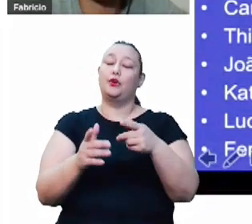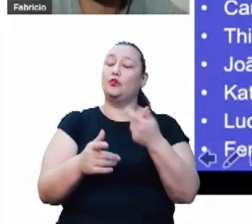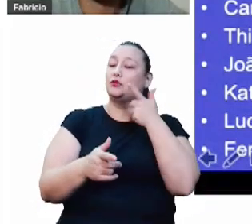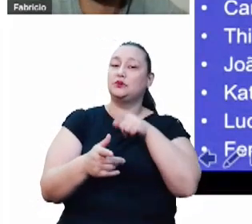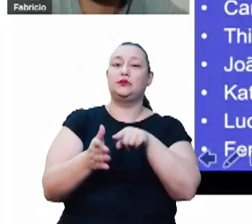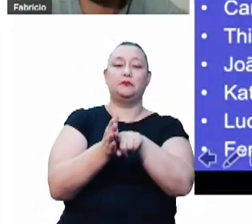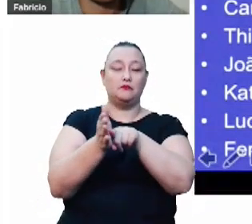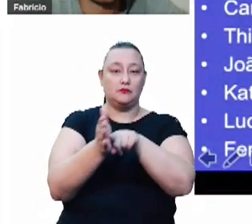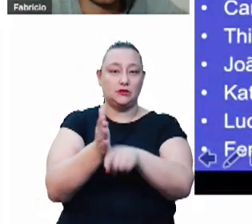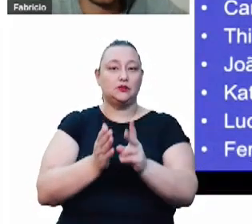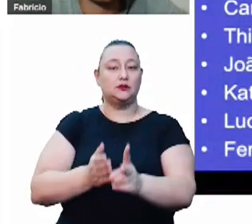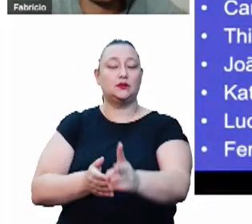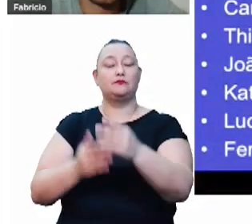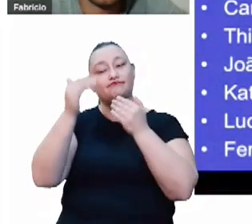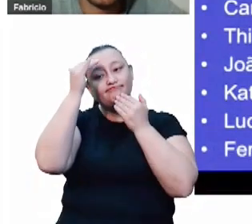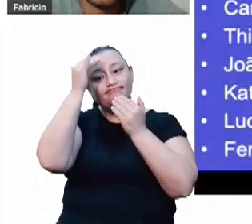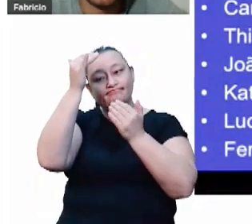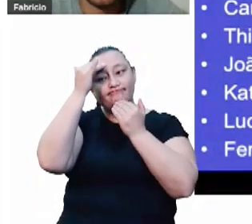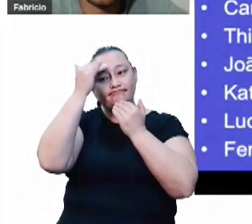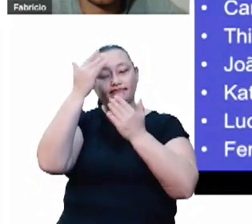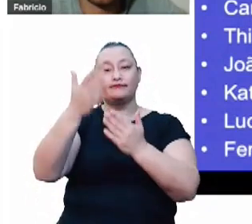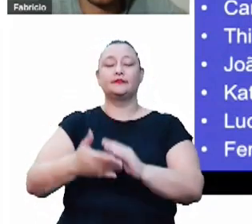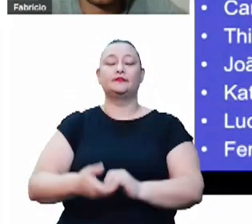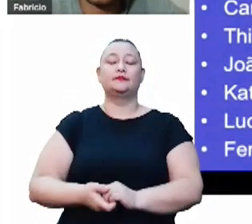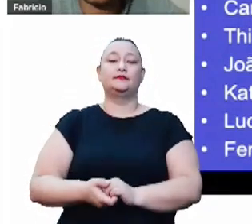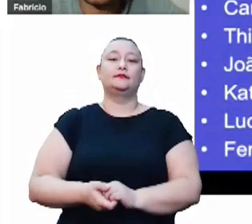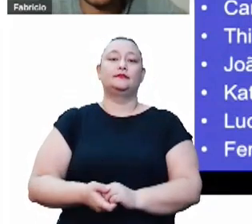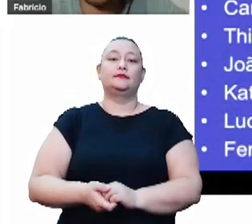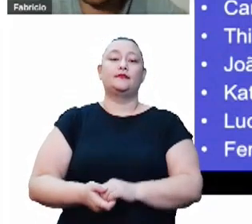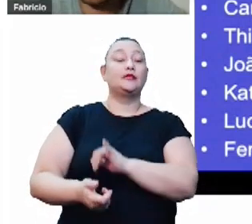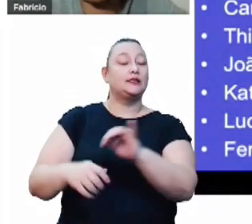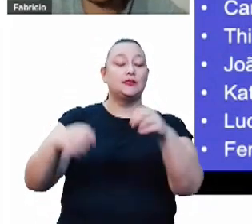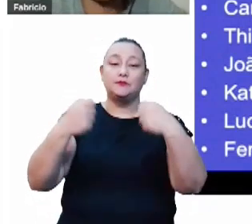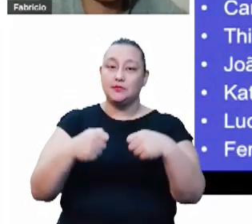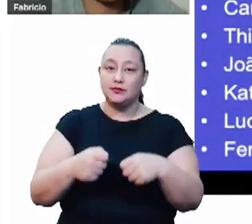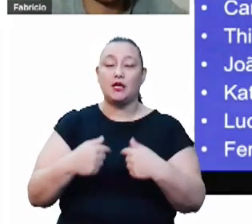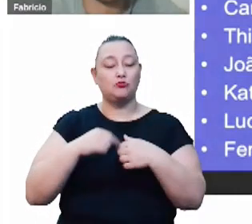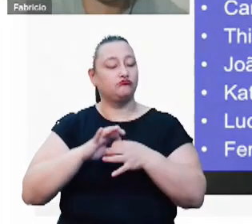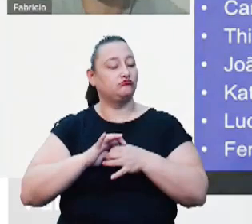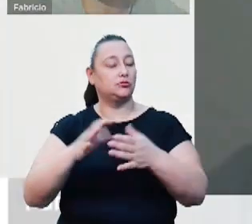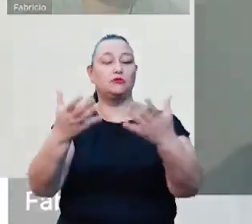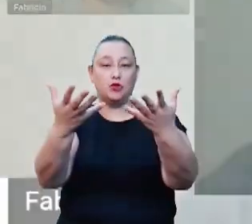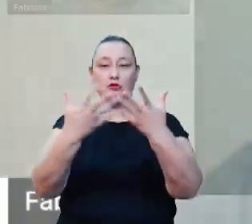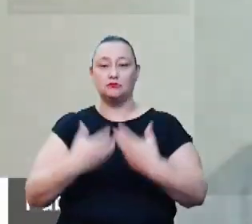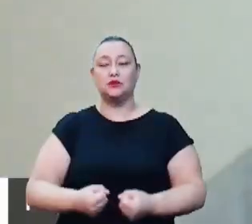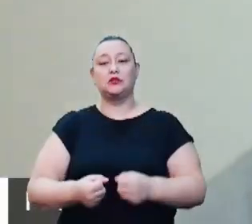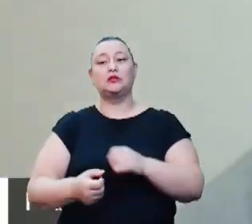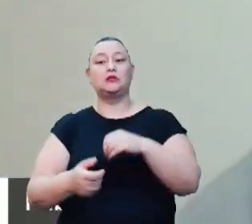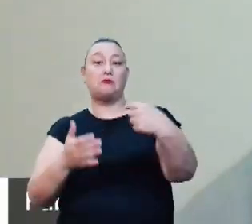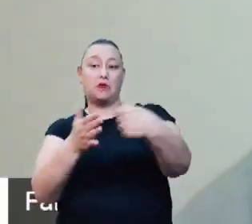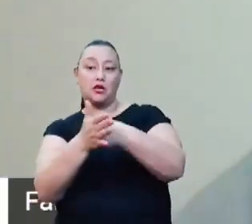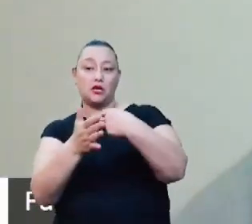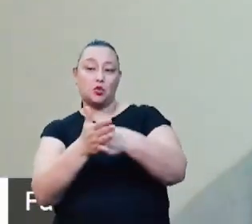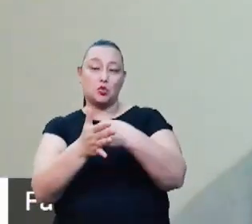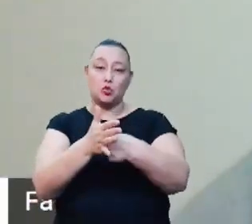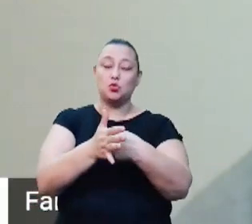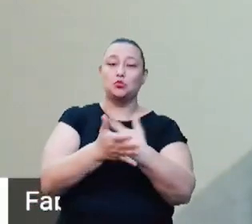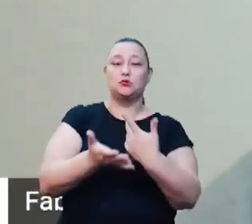tá? Então, obrigado. E o que precisar eu fico à disposição. Em relação às